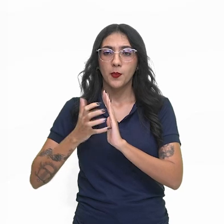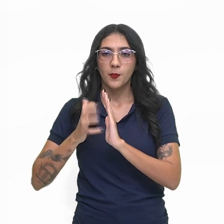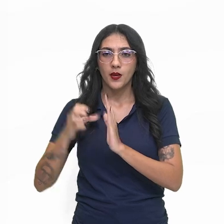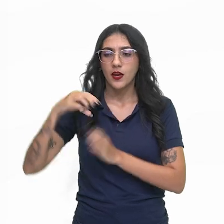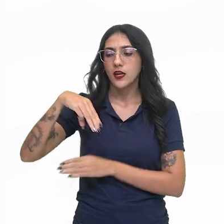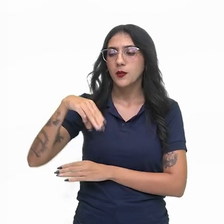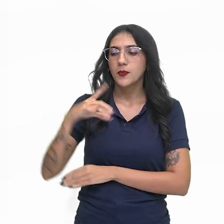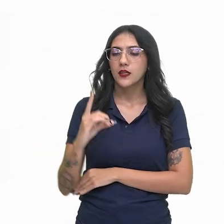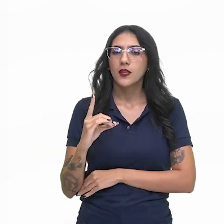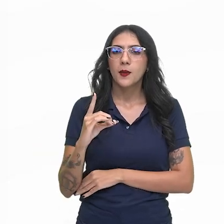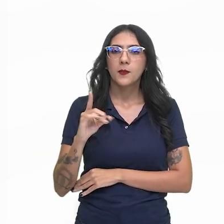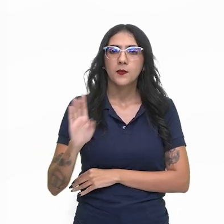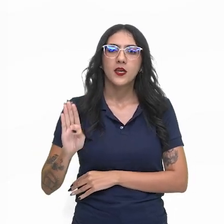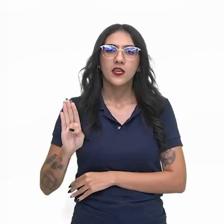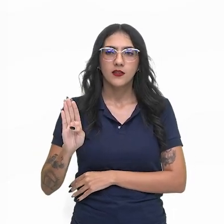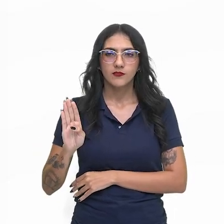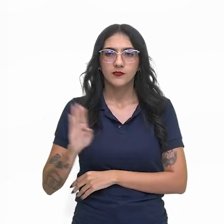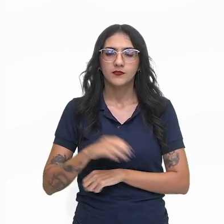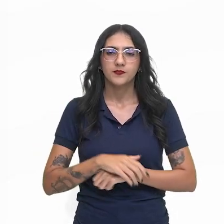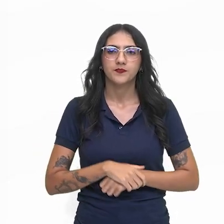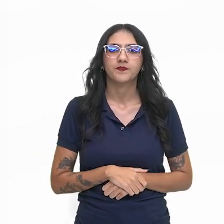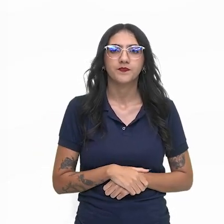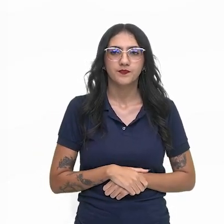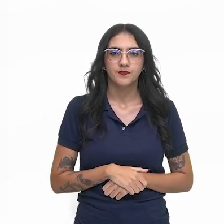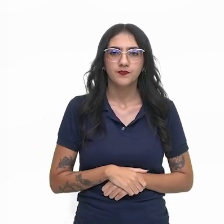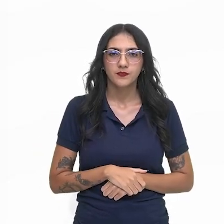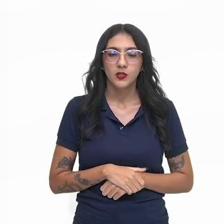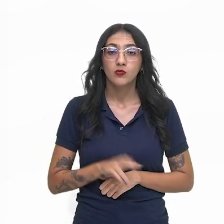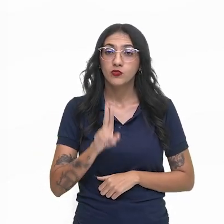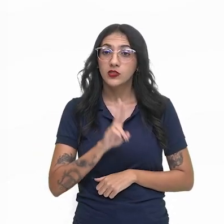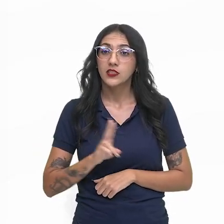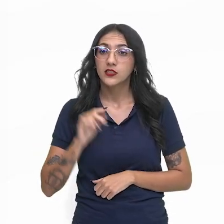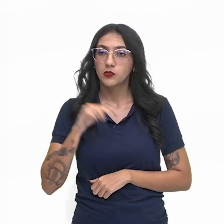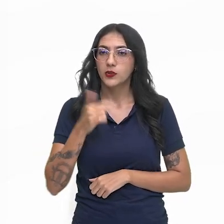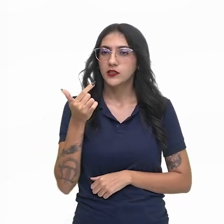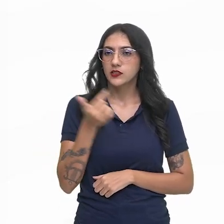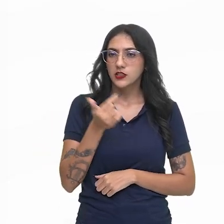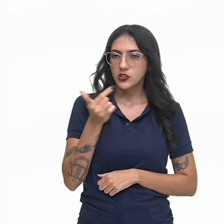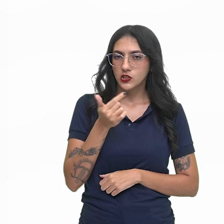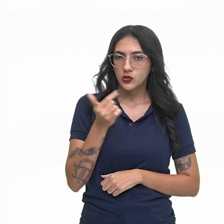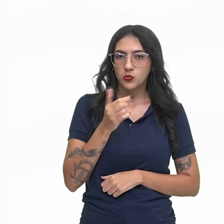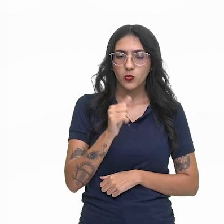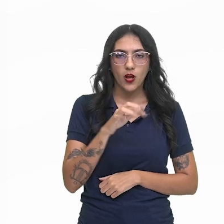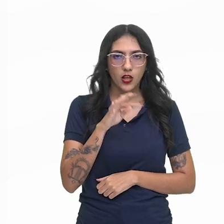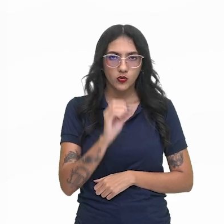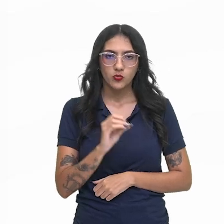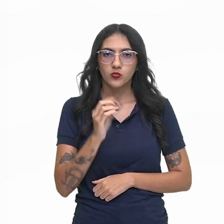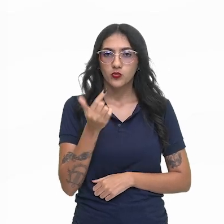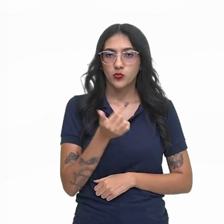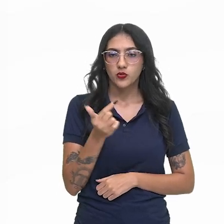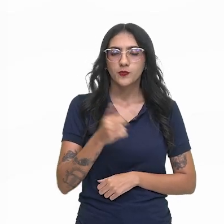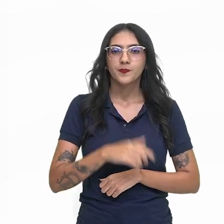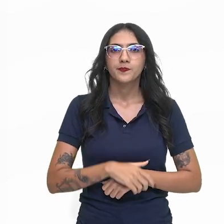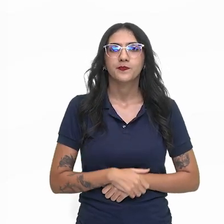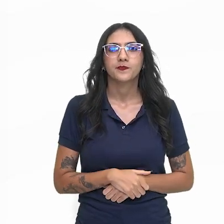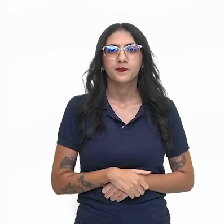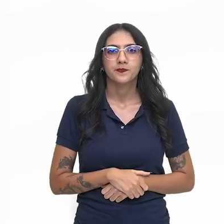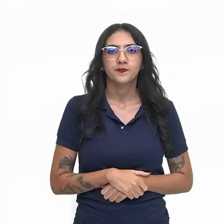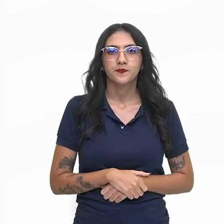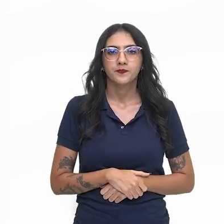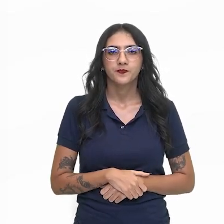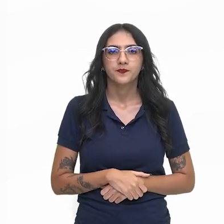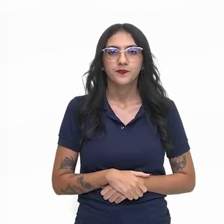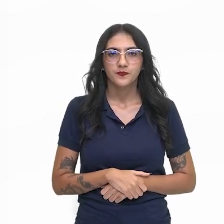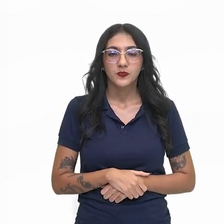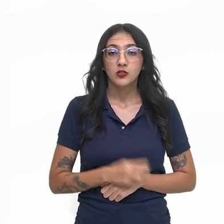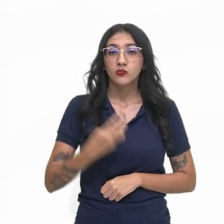MDB, tá, o Movimento Democrático Brasileiro, isso daí é através desse ato institucional número 2. No ato institucional